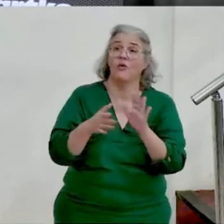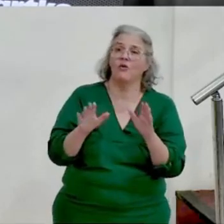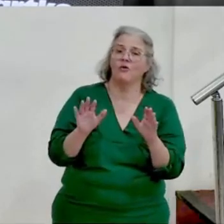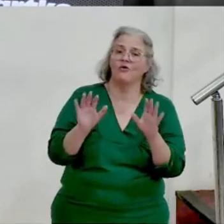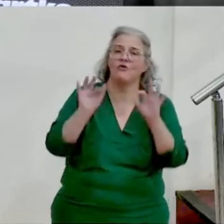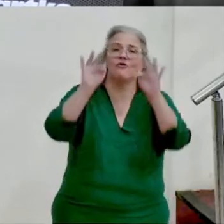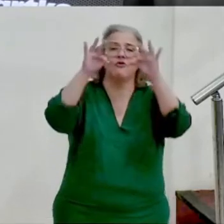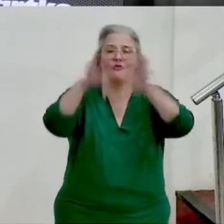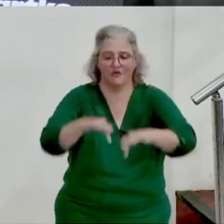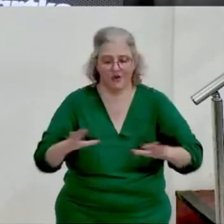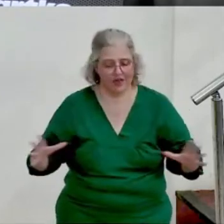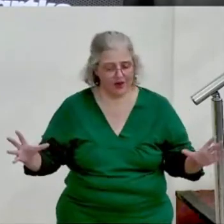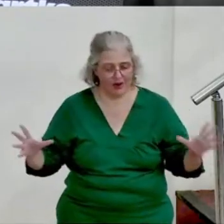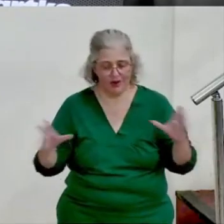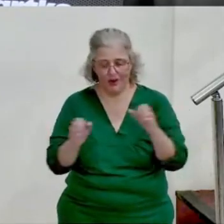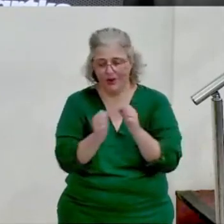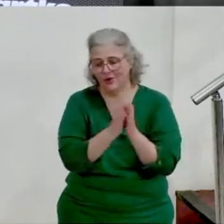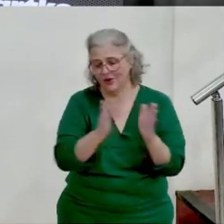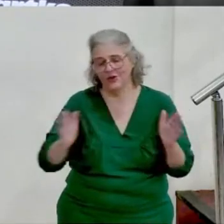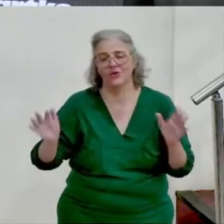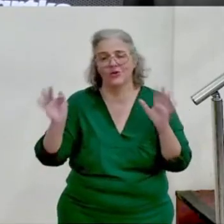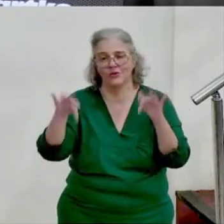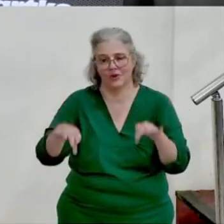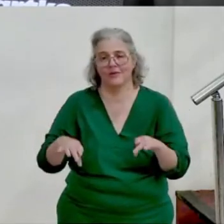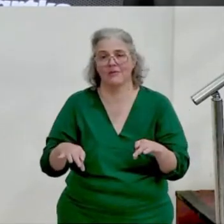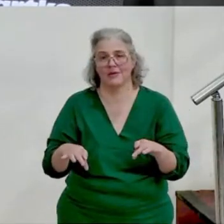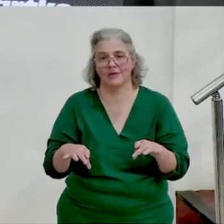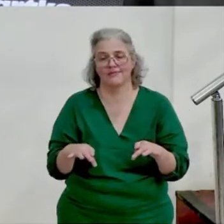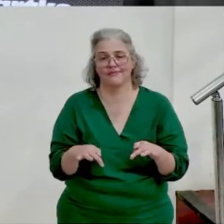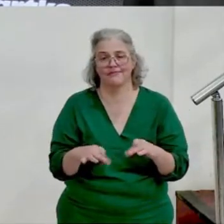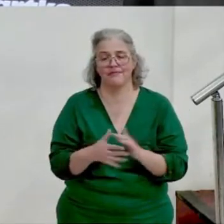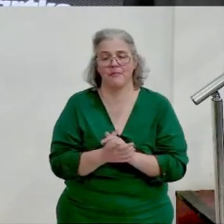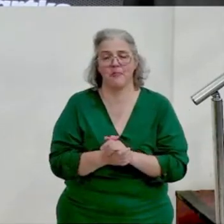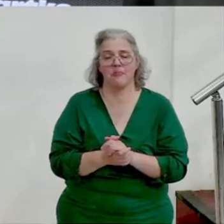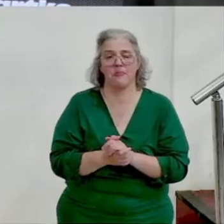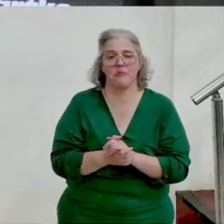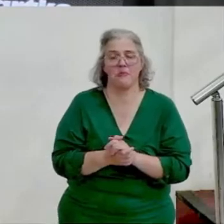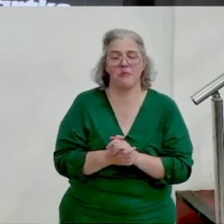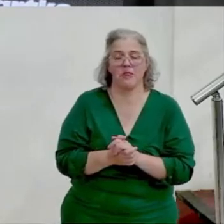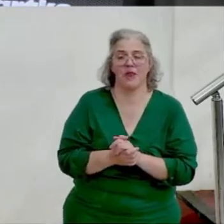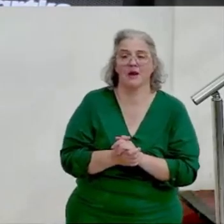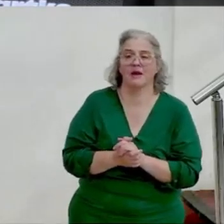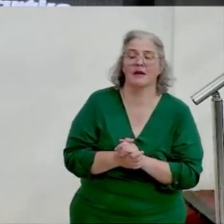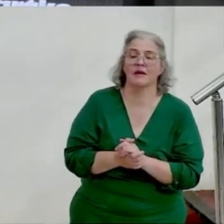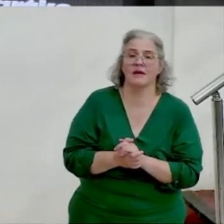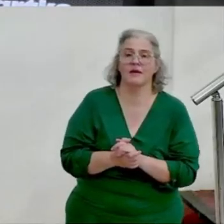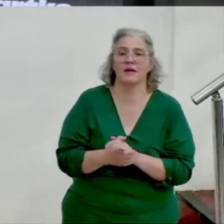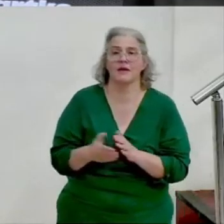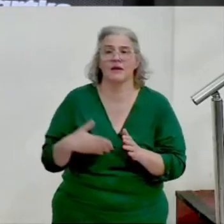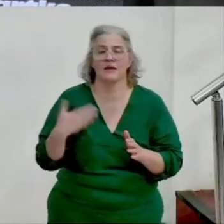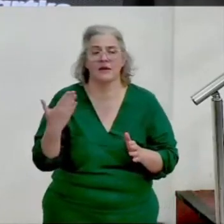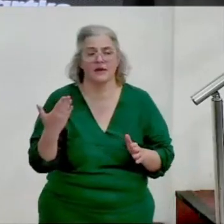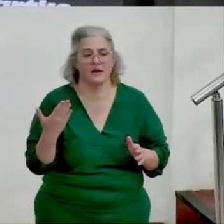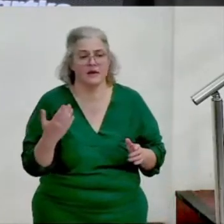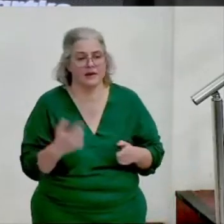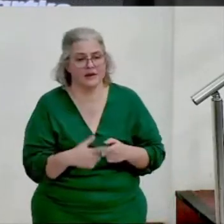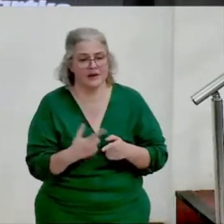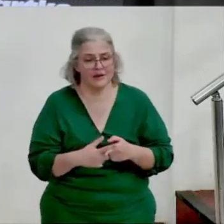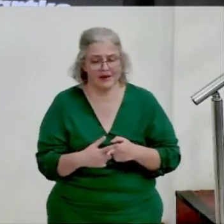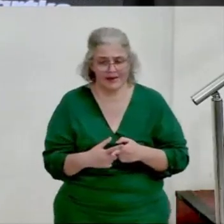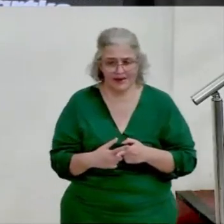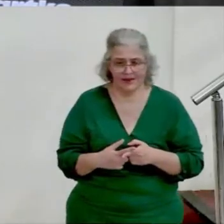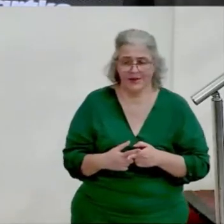esta criação que nós vivenciamos hoje chegará ao fim. E pensar no fim dessa criação é realmente algo